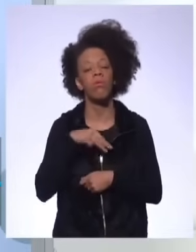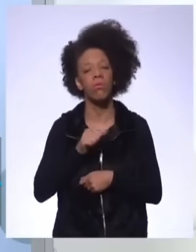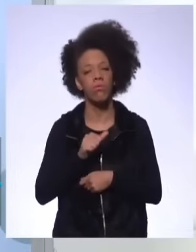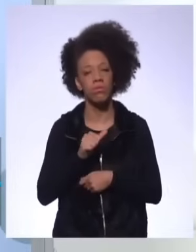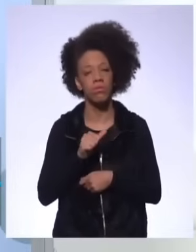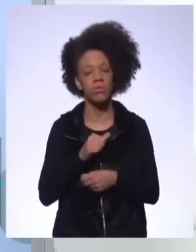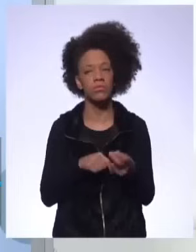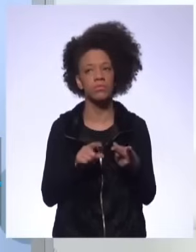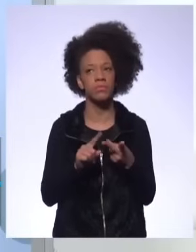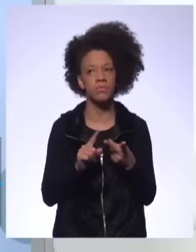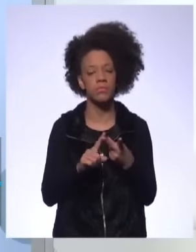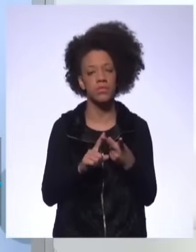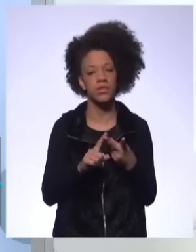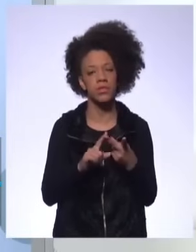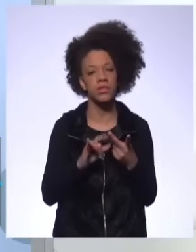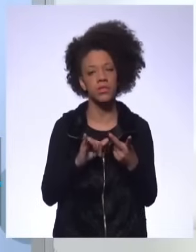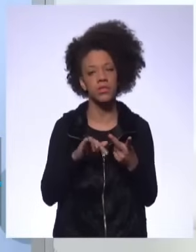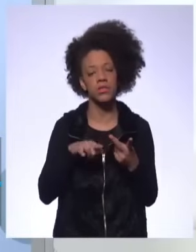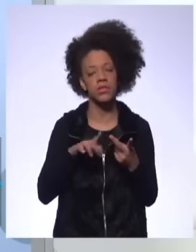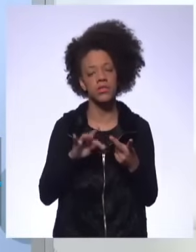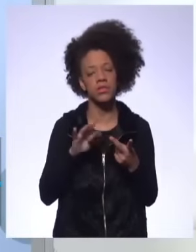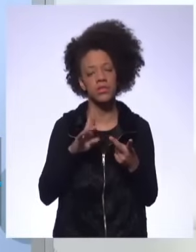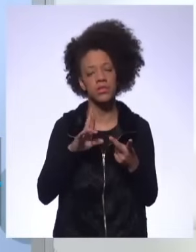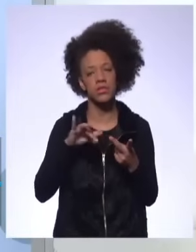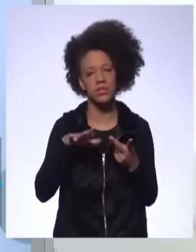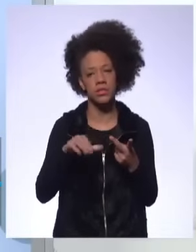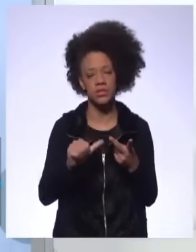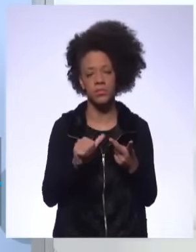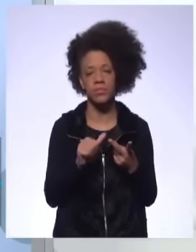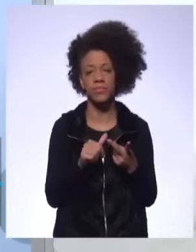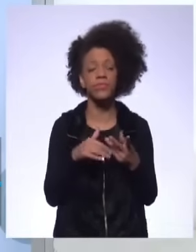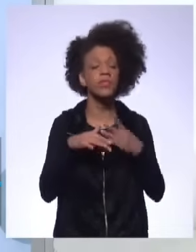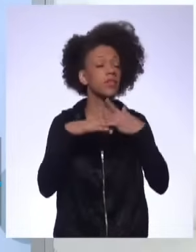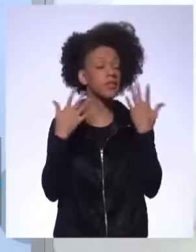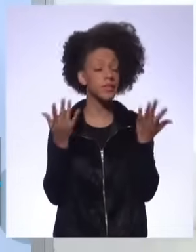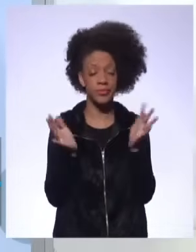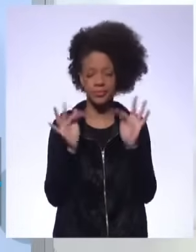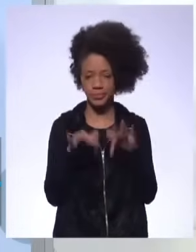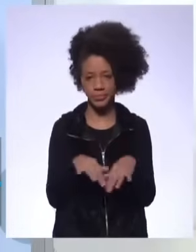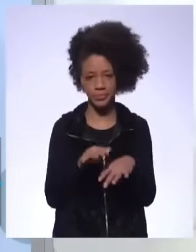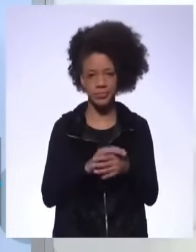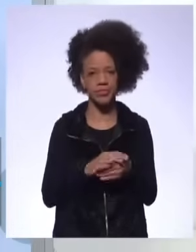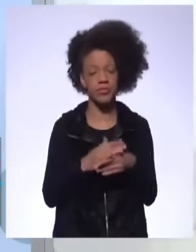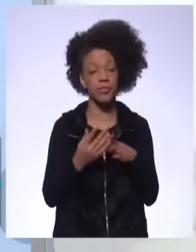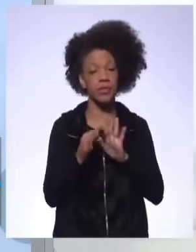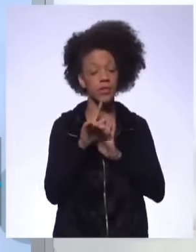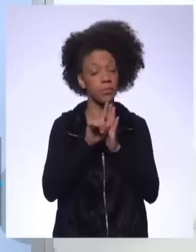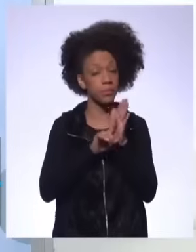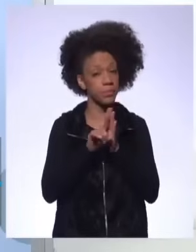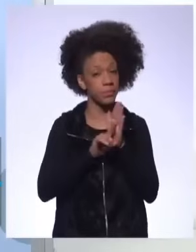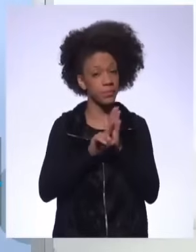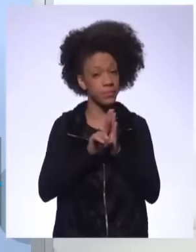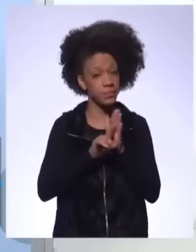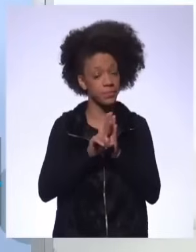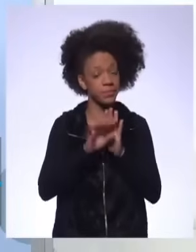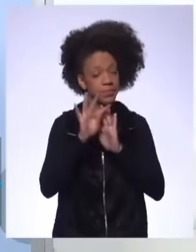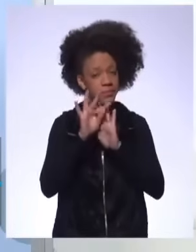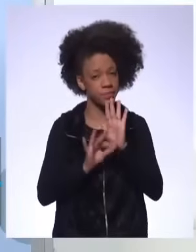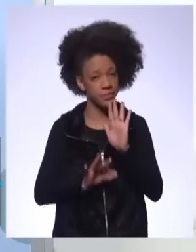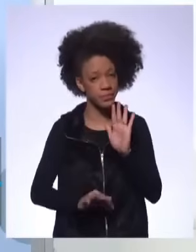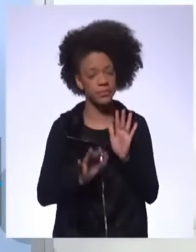de relacionada à má digestão, também, enfim. Gente, isso é registro que tem, mas o que se